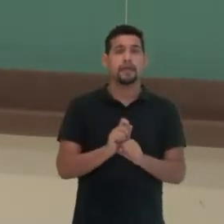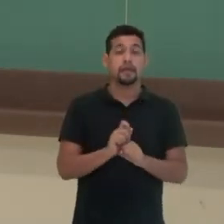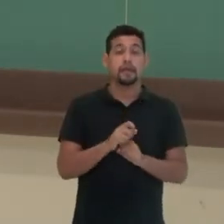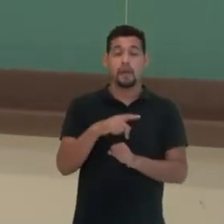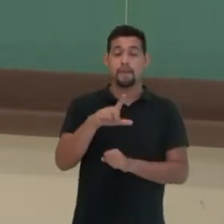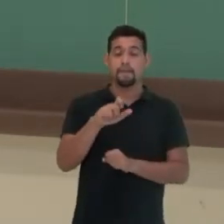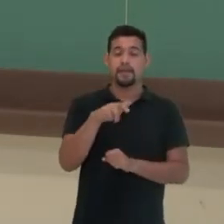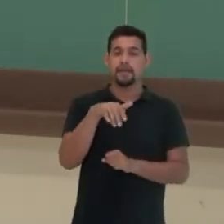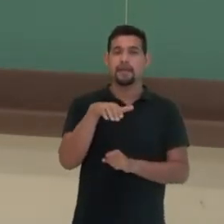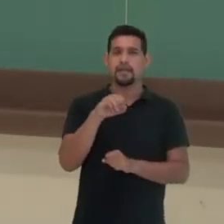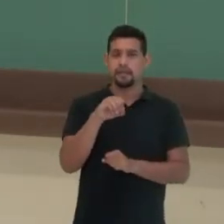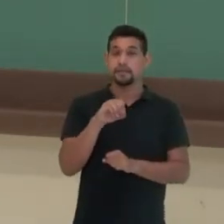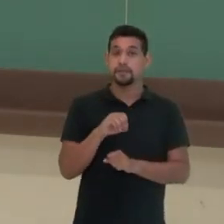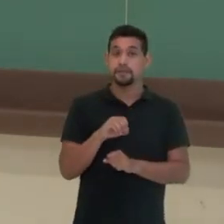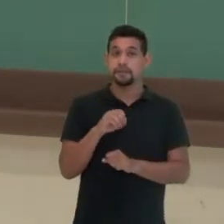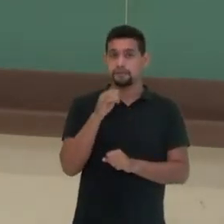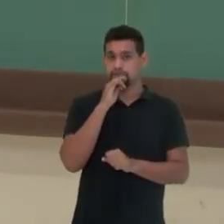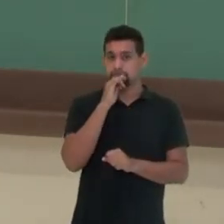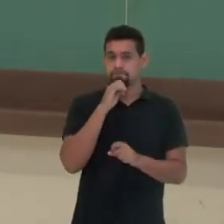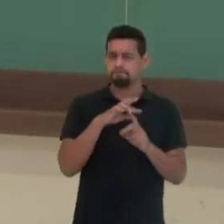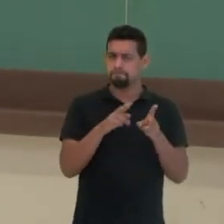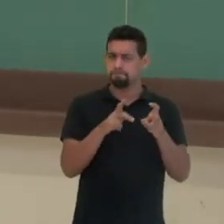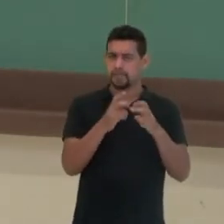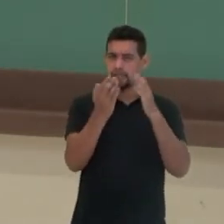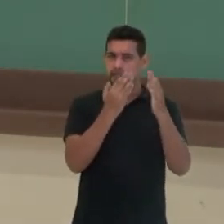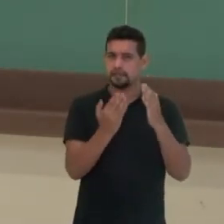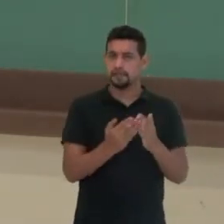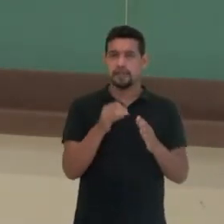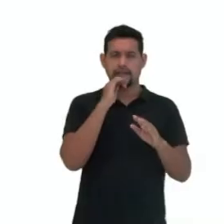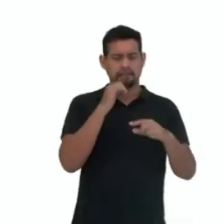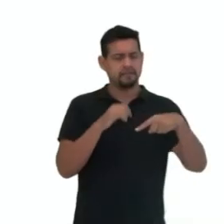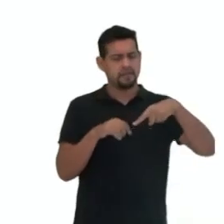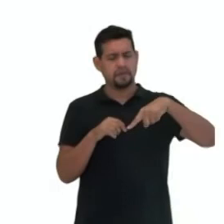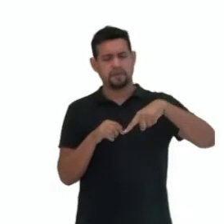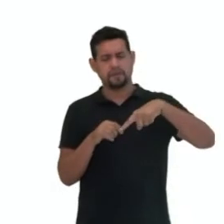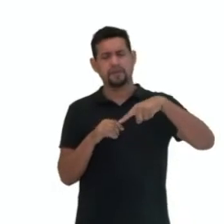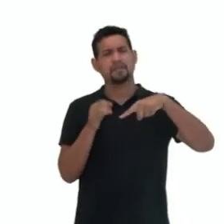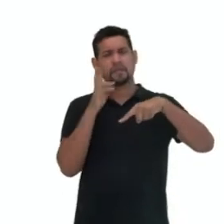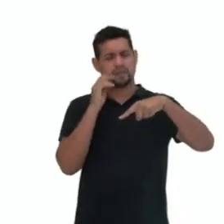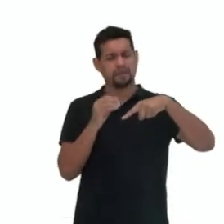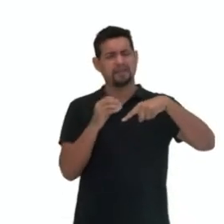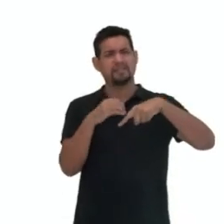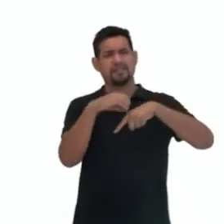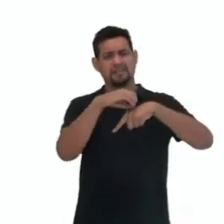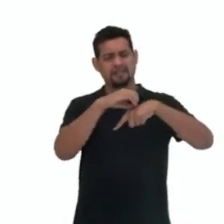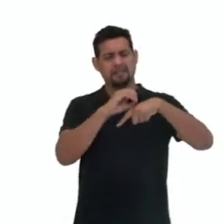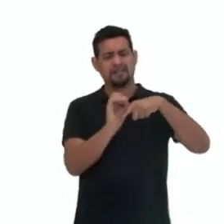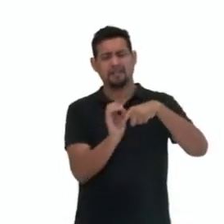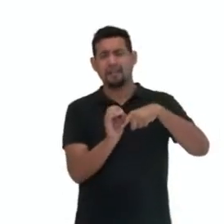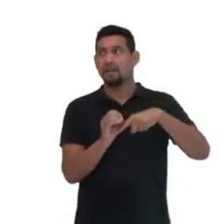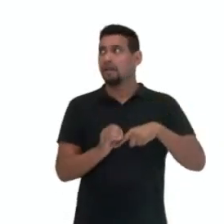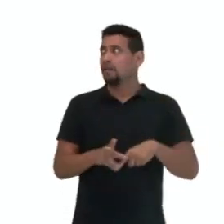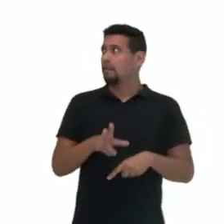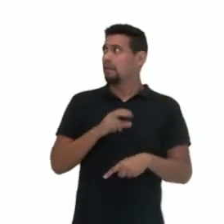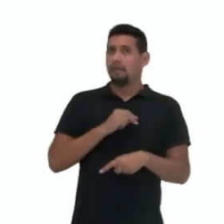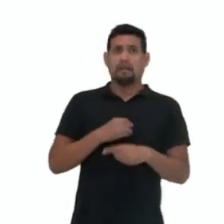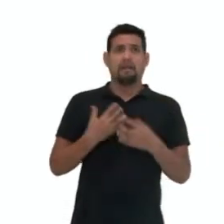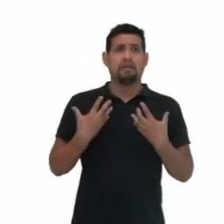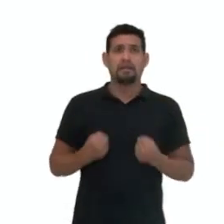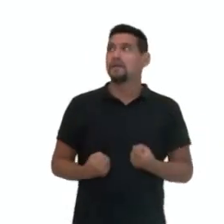plano inclinado. Olha, isso aqui, a gente olha aqui, a gente pensa, a gente até respira, ufa. Porque